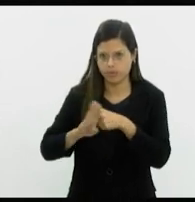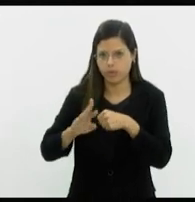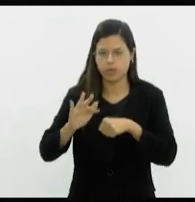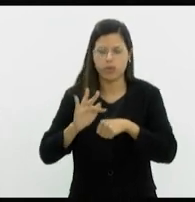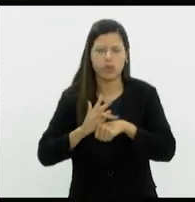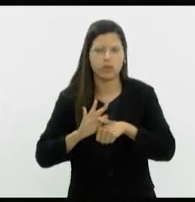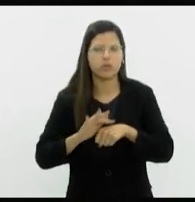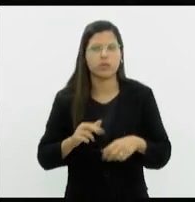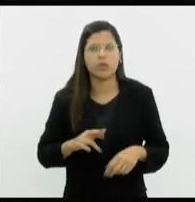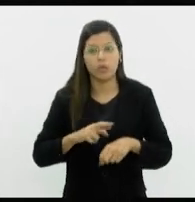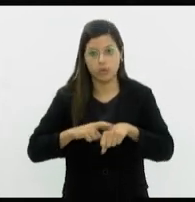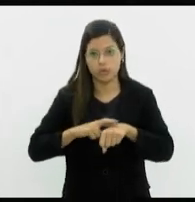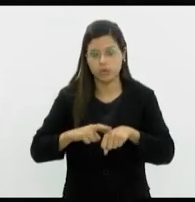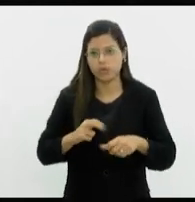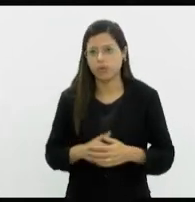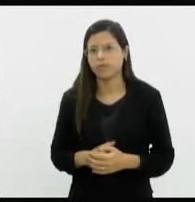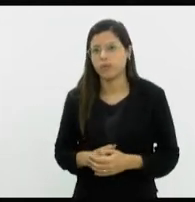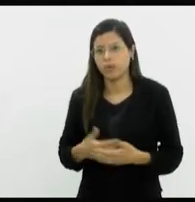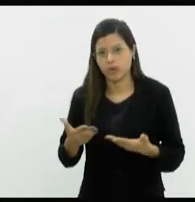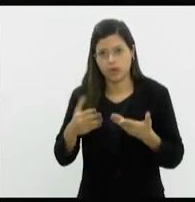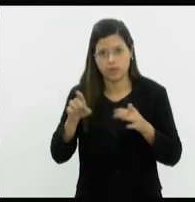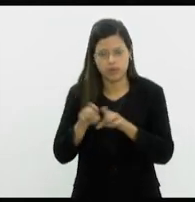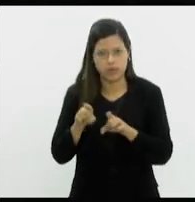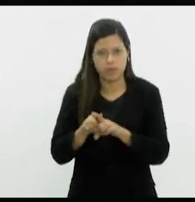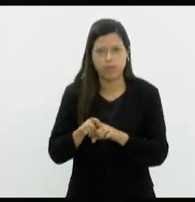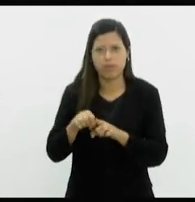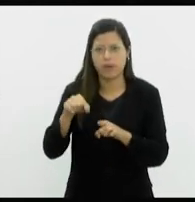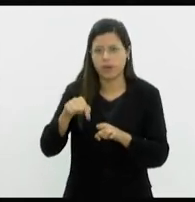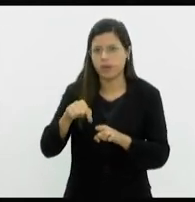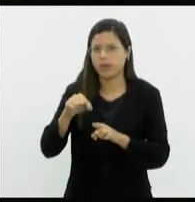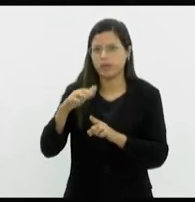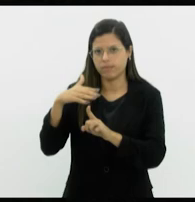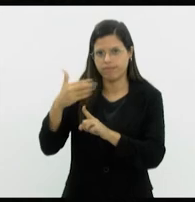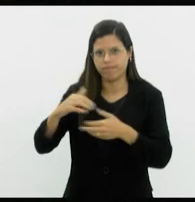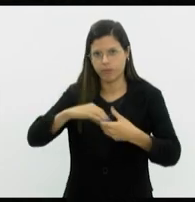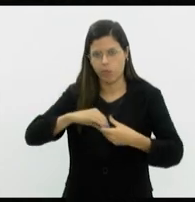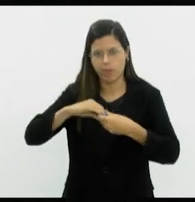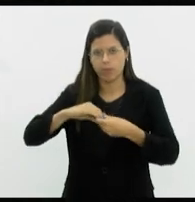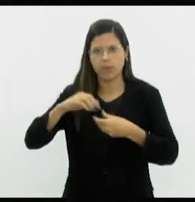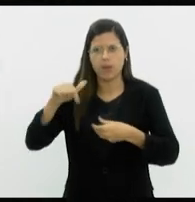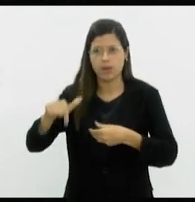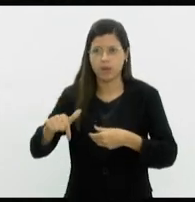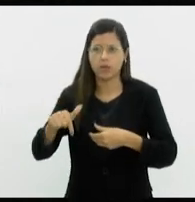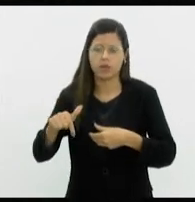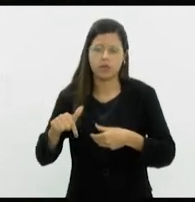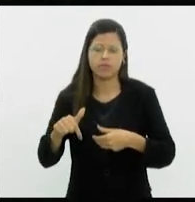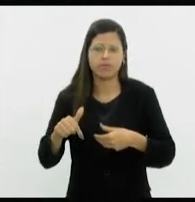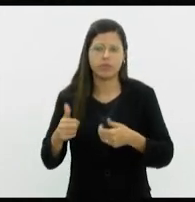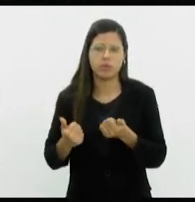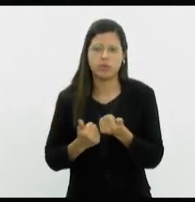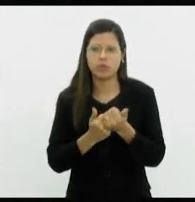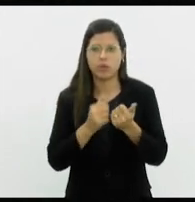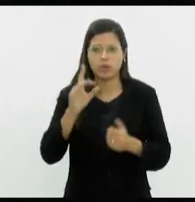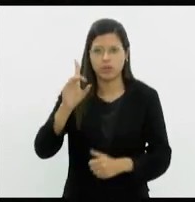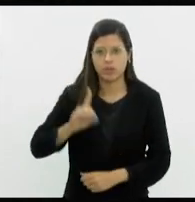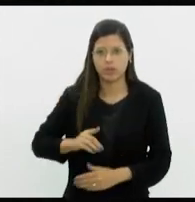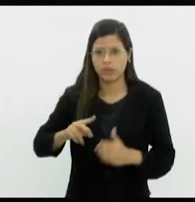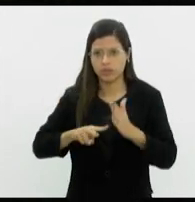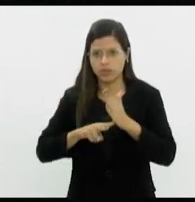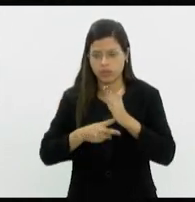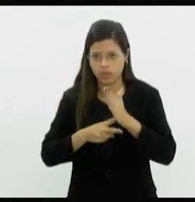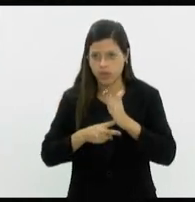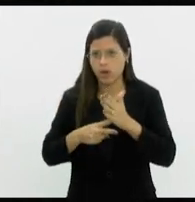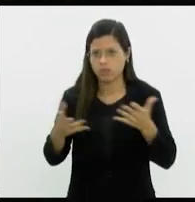nossa tribuna, aliás, daqui da minha tribuna, que está aqui na nossa galeria e assistência, a dirigente sindical muito